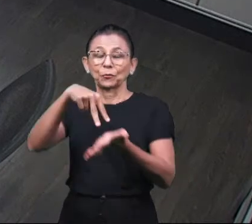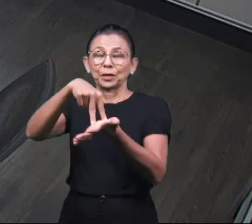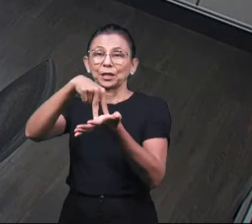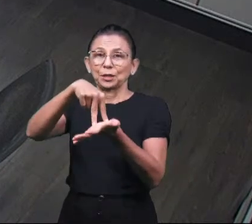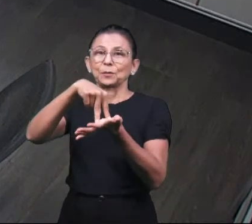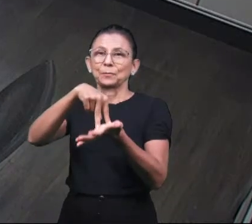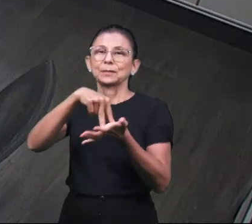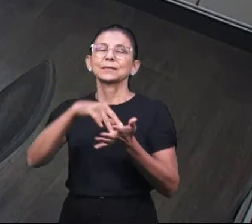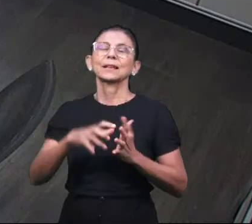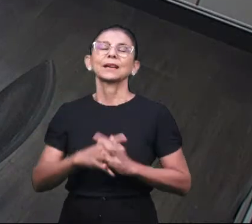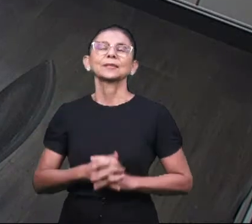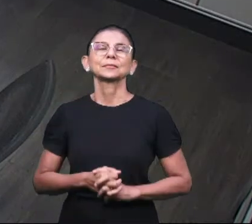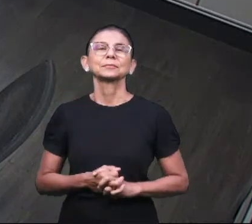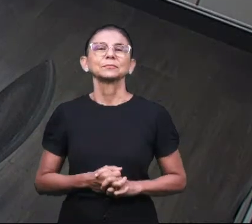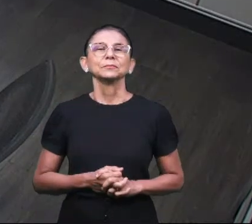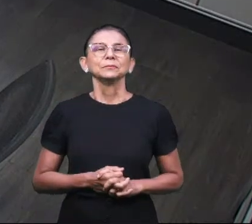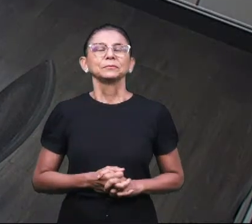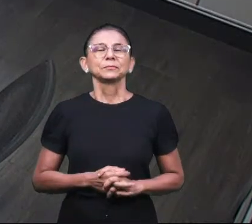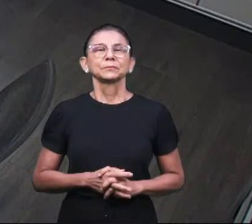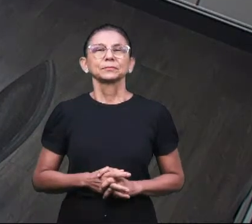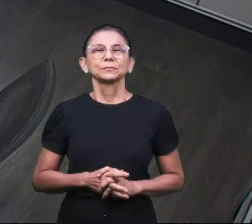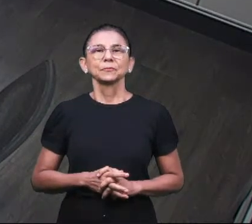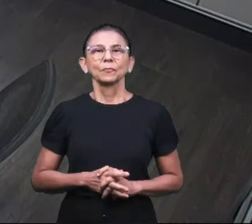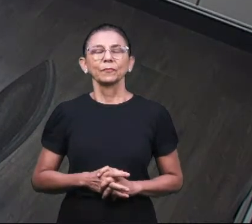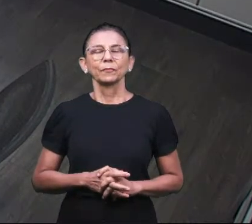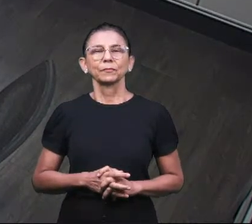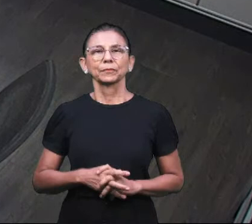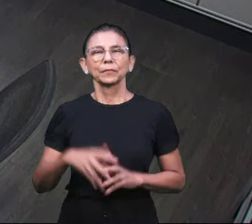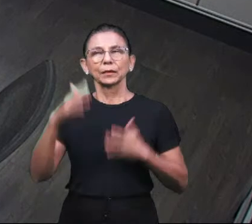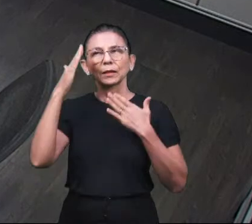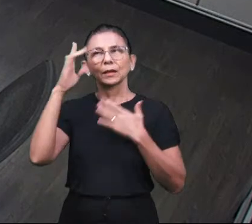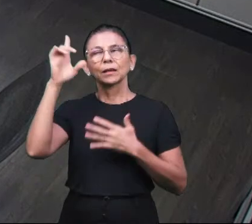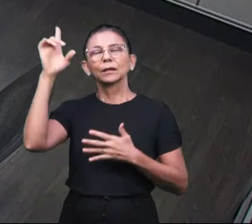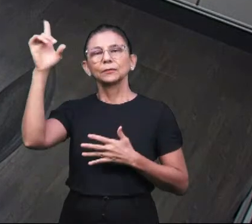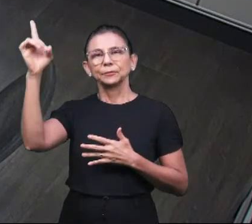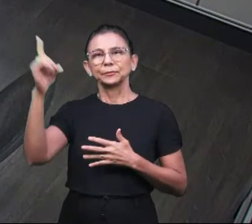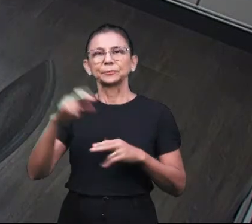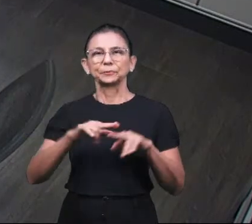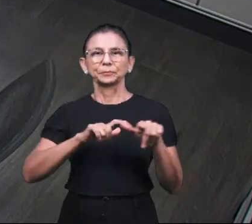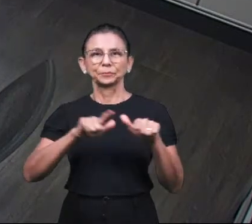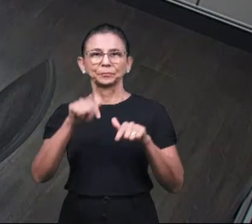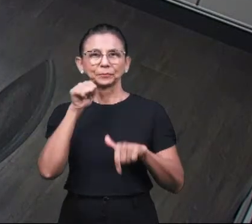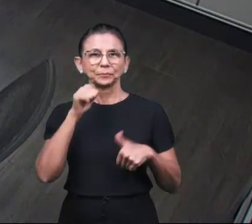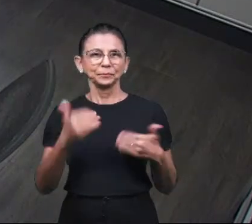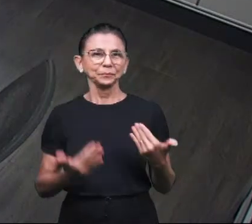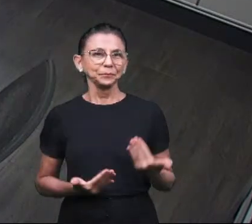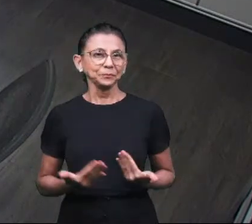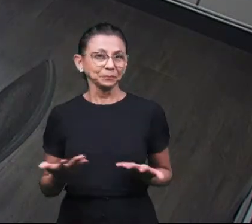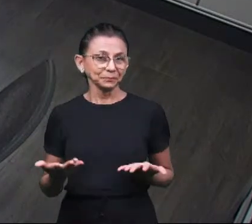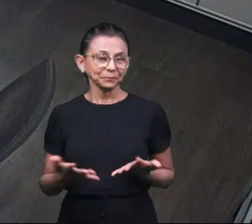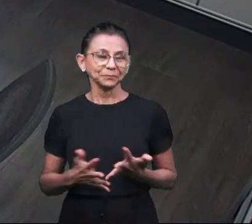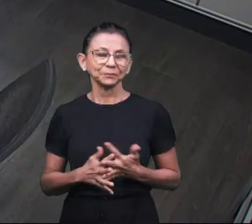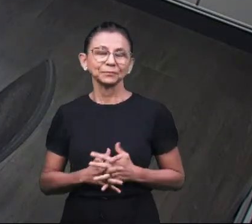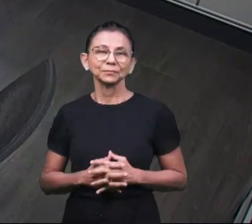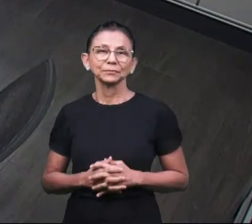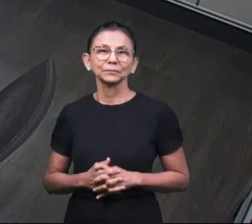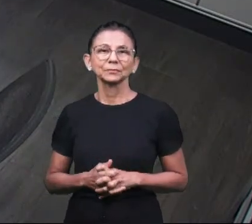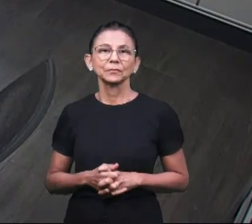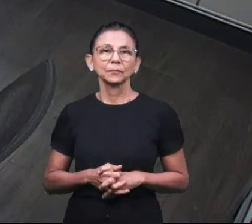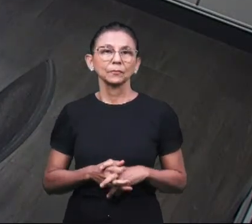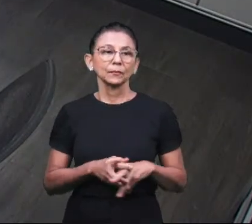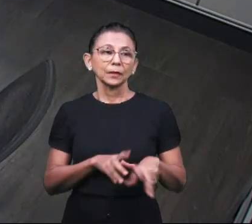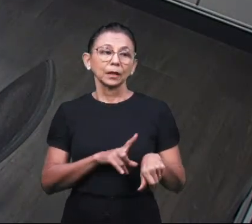que agradecer a Deus por esse trabalho. Glória a Jesus. Bom, a gente já são